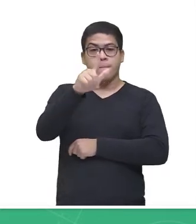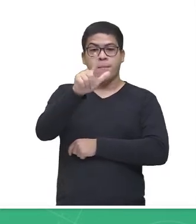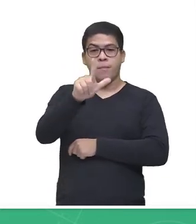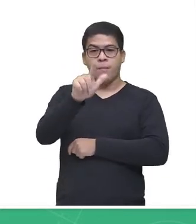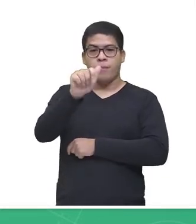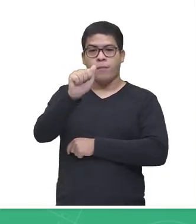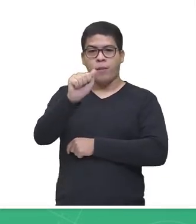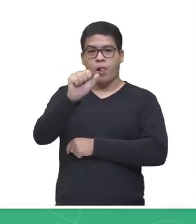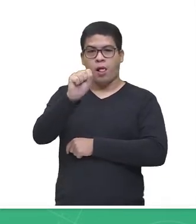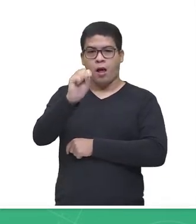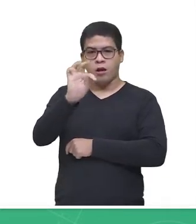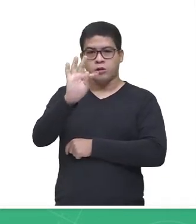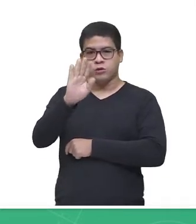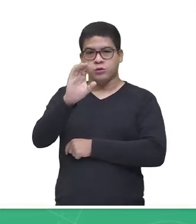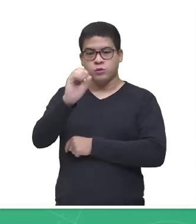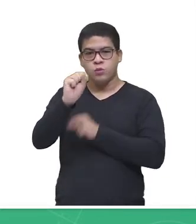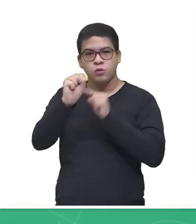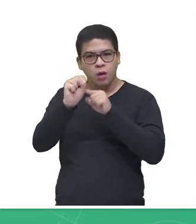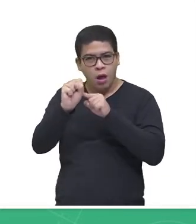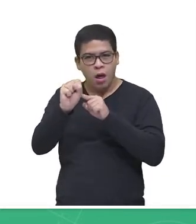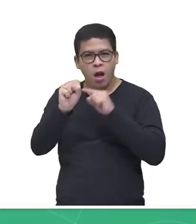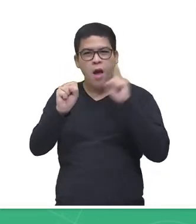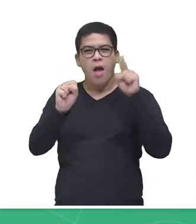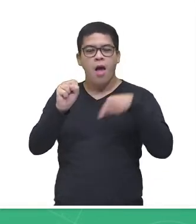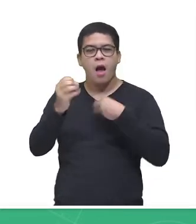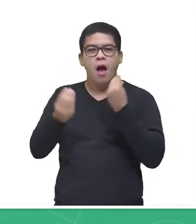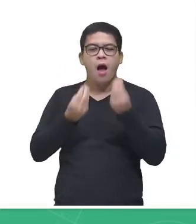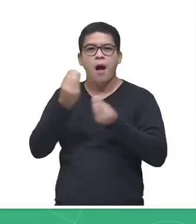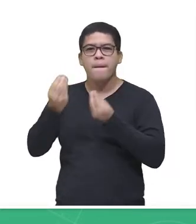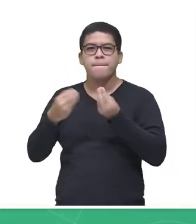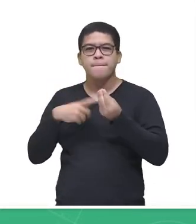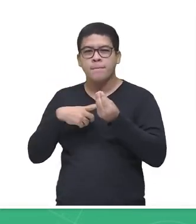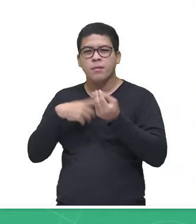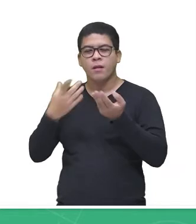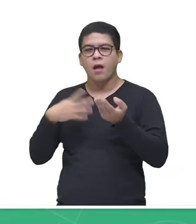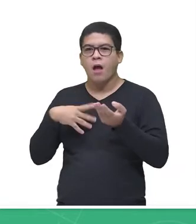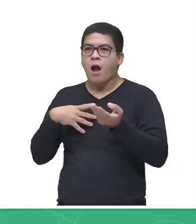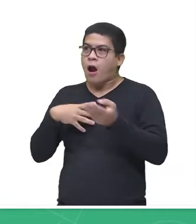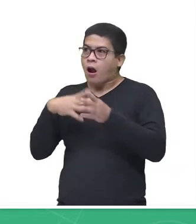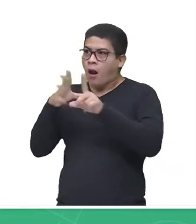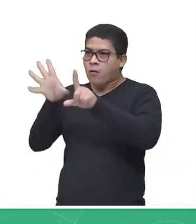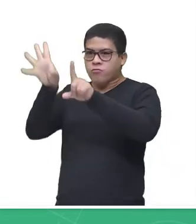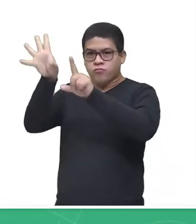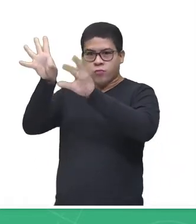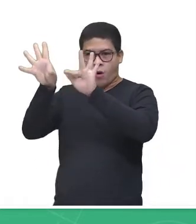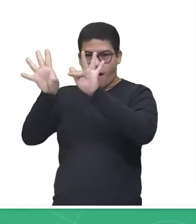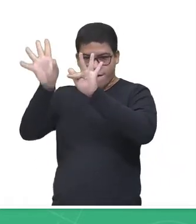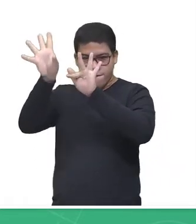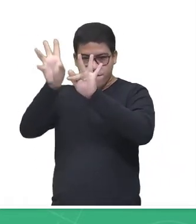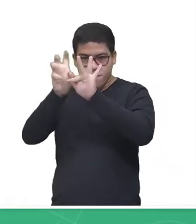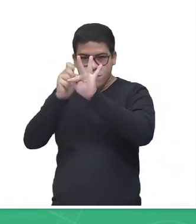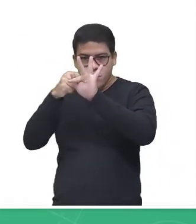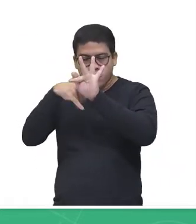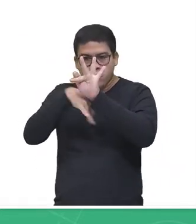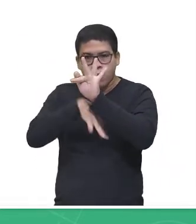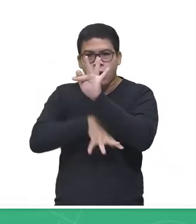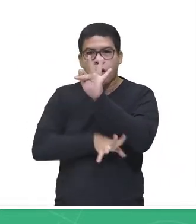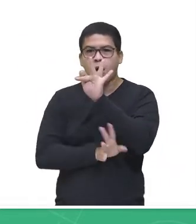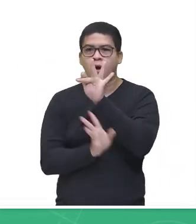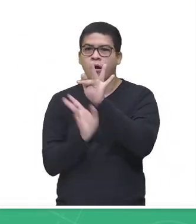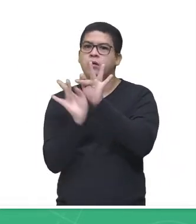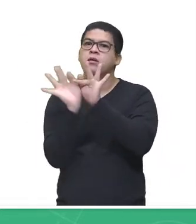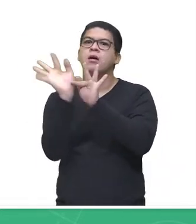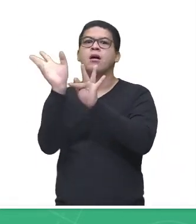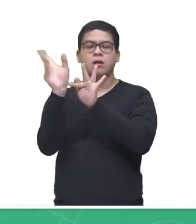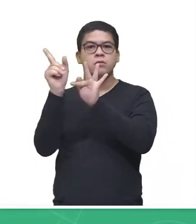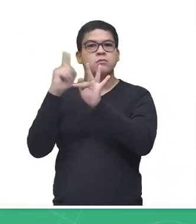ali as organelas que fazem a fotossíntese, né, que é um processo realizado aí pelas